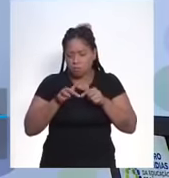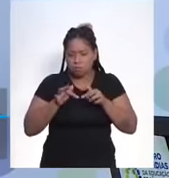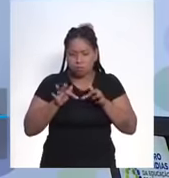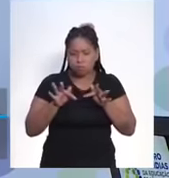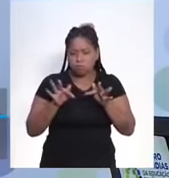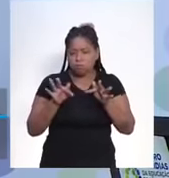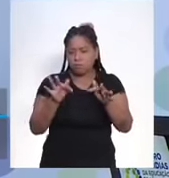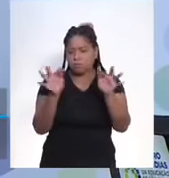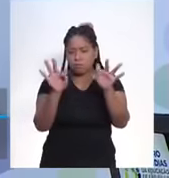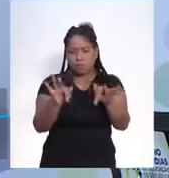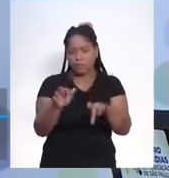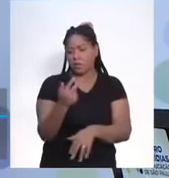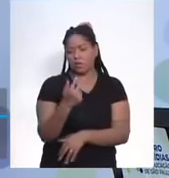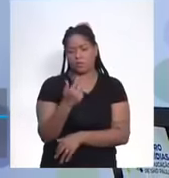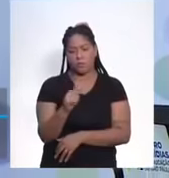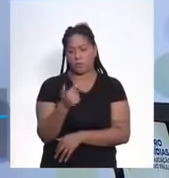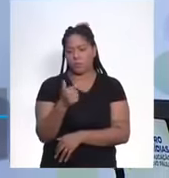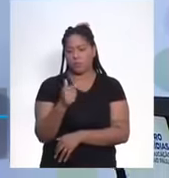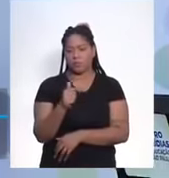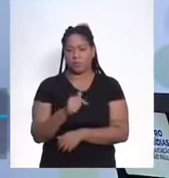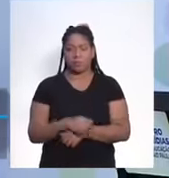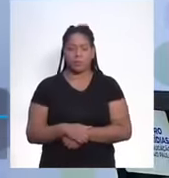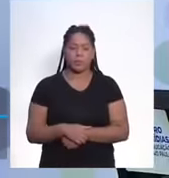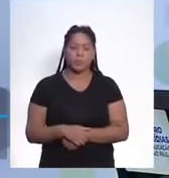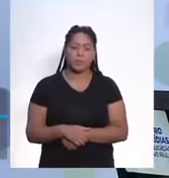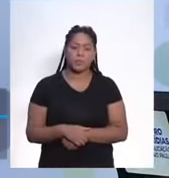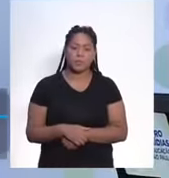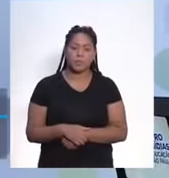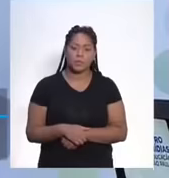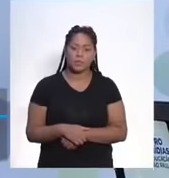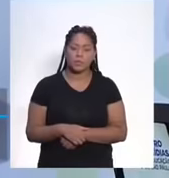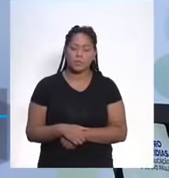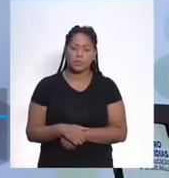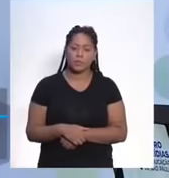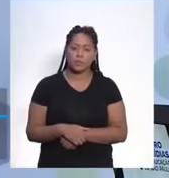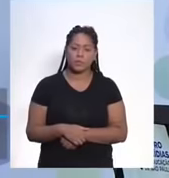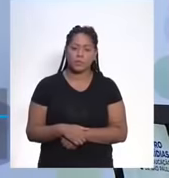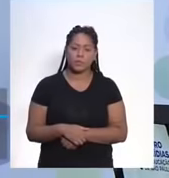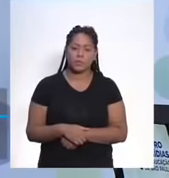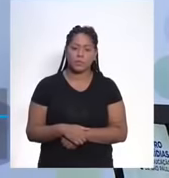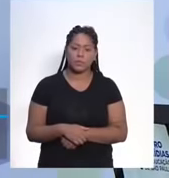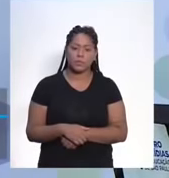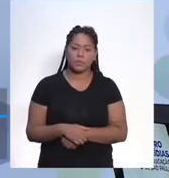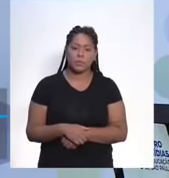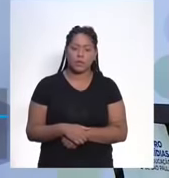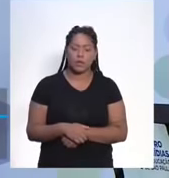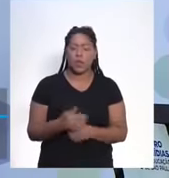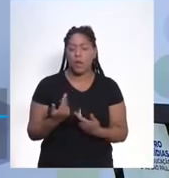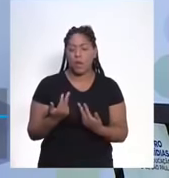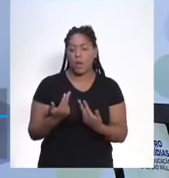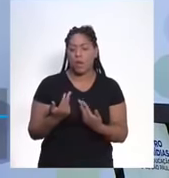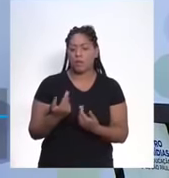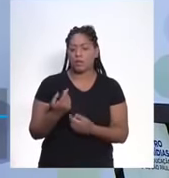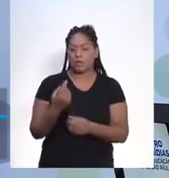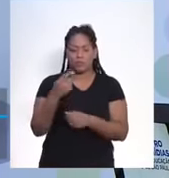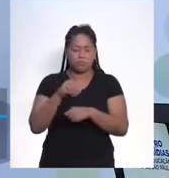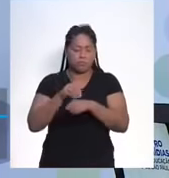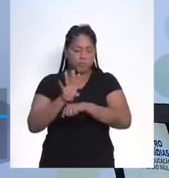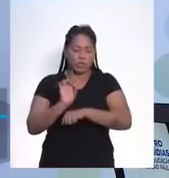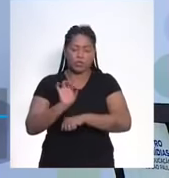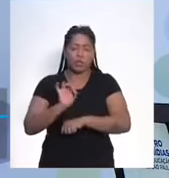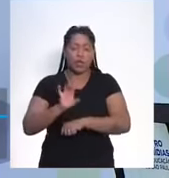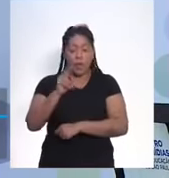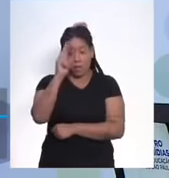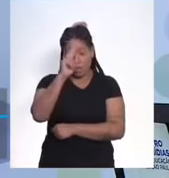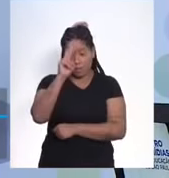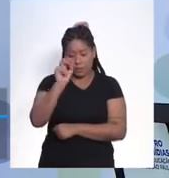dois pontos né são dois vértices que ele assume aí os mesmos pares ordenados seria mais ou menos essa ideia então para sempre